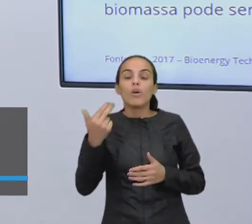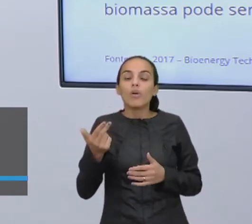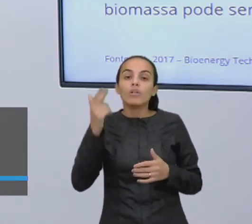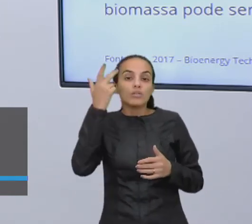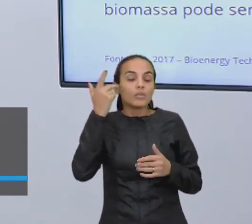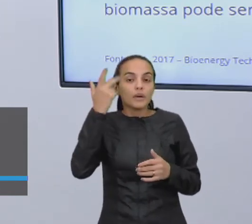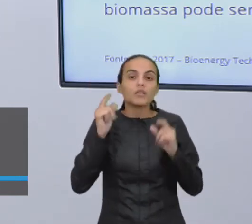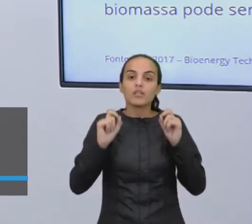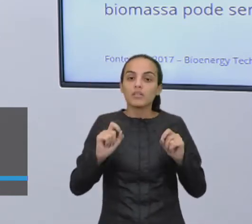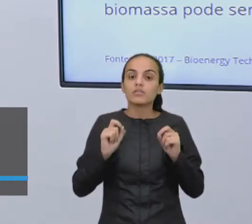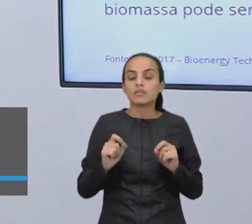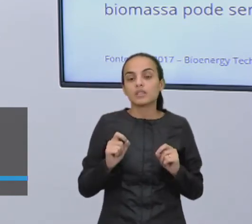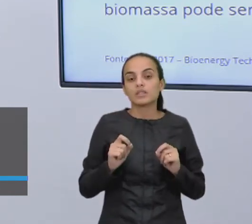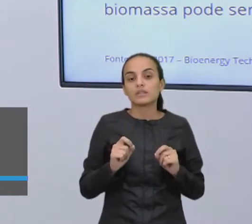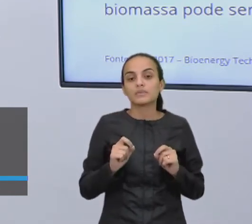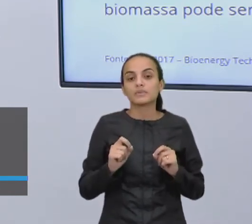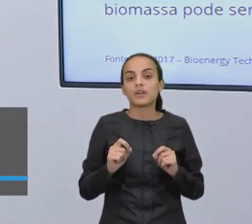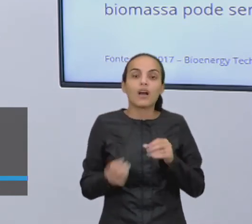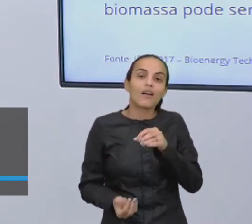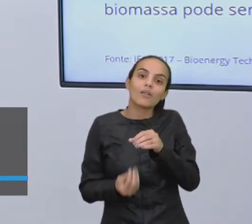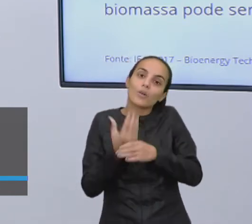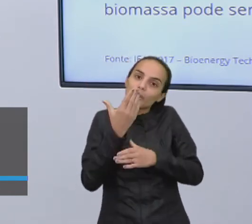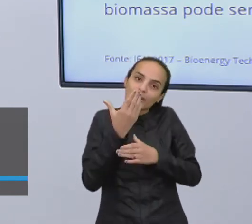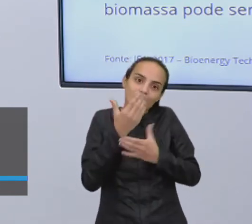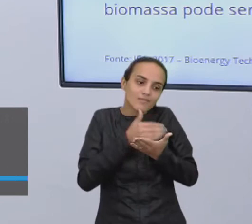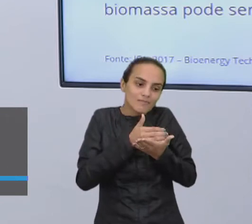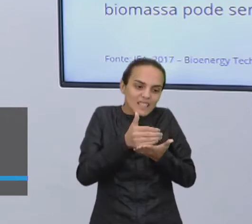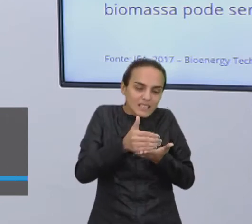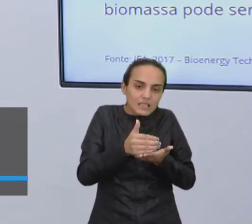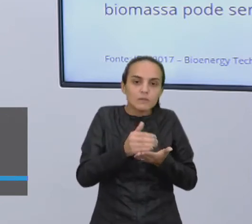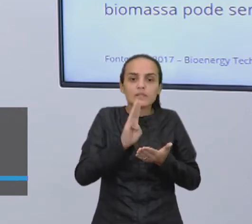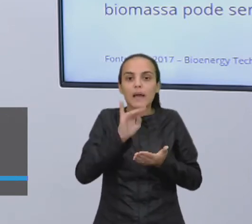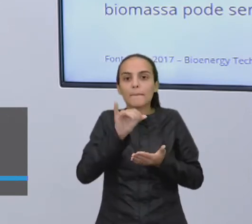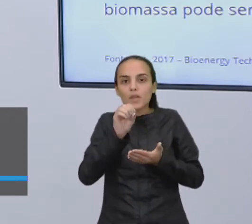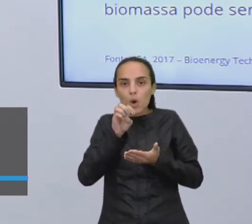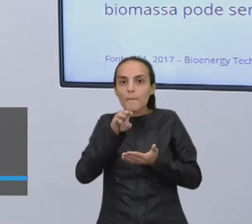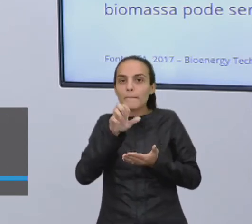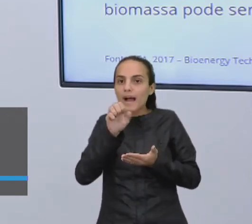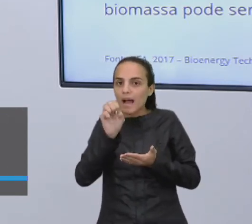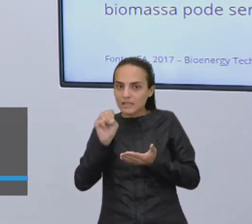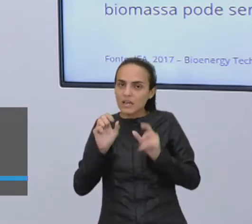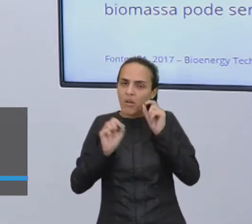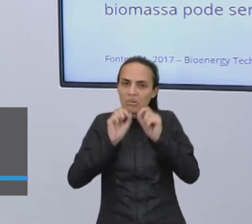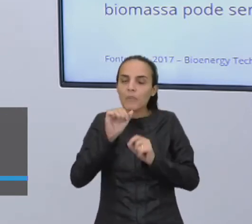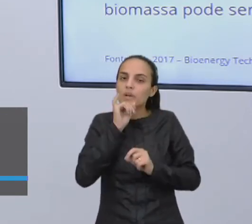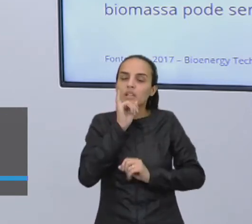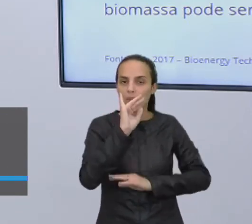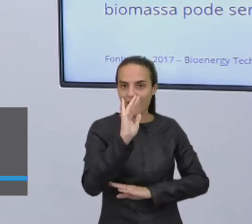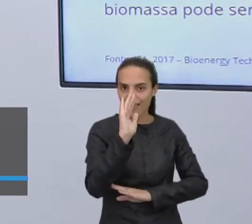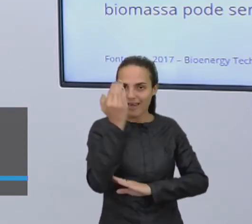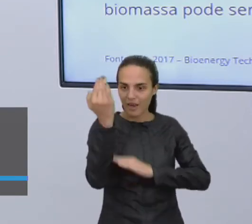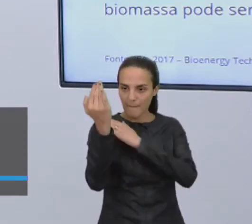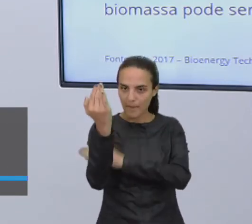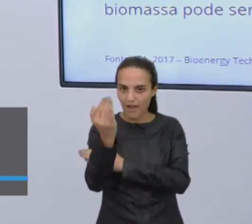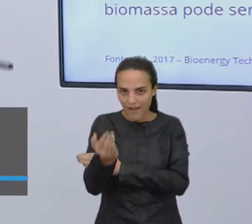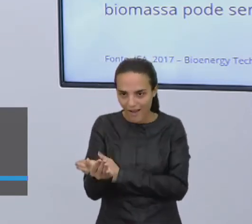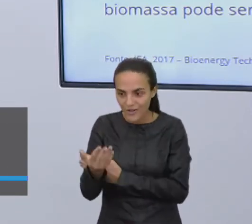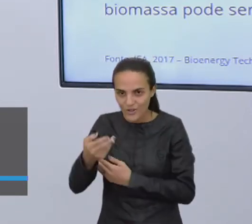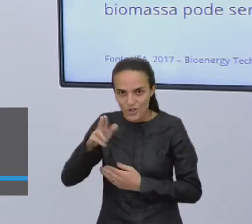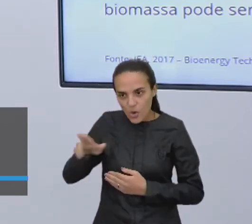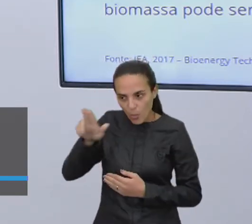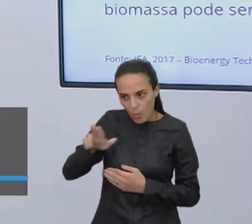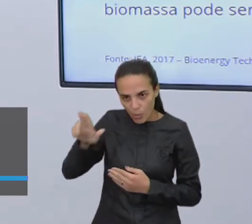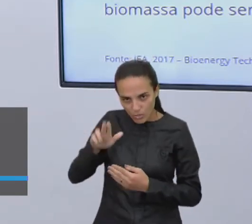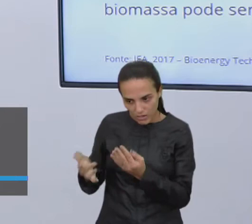tradicional da biomassa está ligada à origem dessa biomassa. Então, muitas vezes essa biomassa, por exemplo, a lenha, né, que a gente usa desde que o